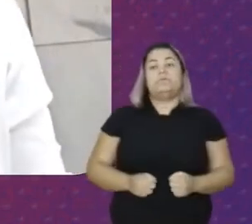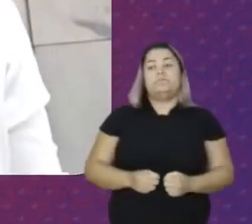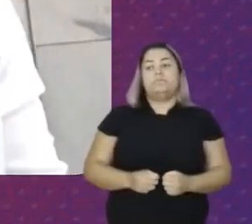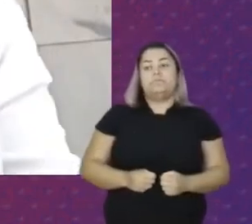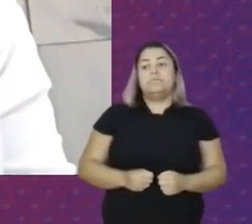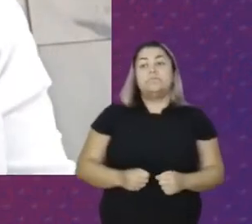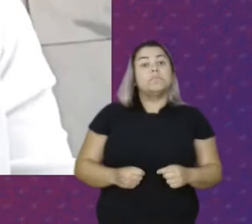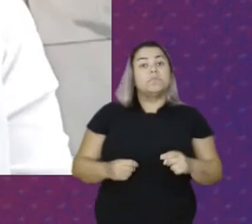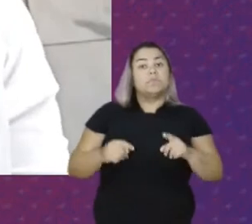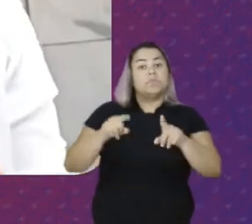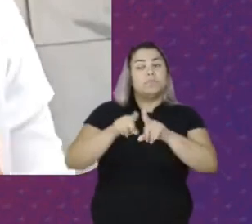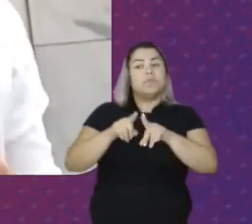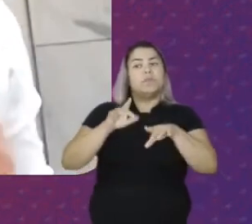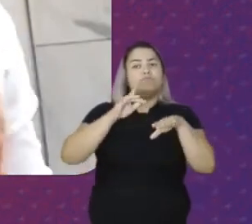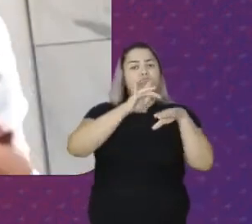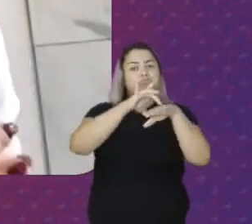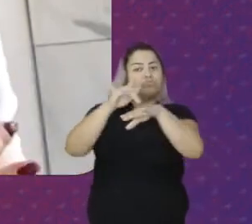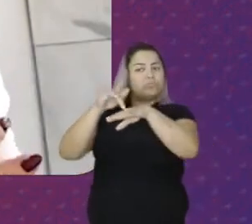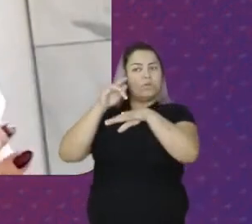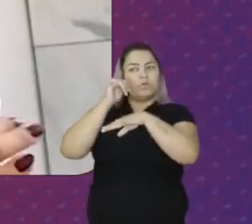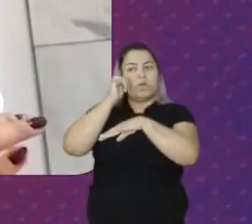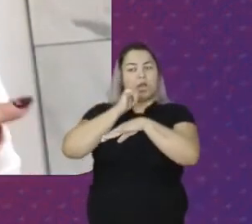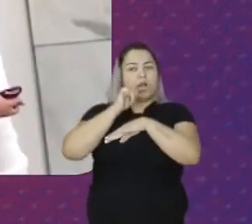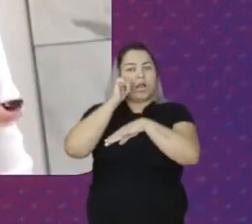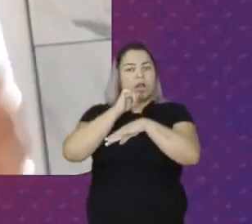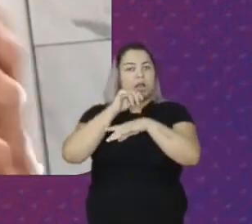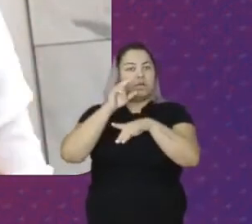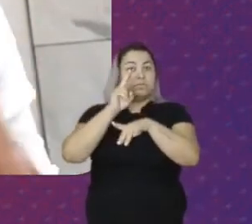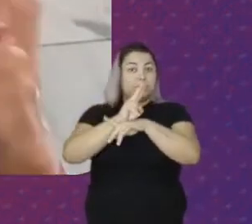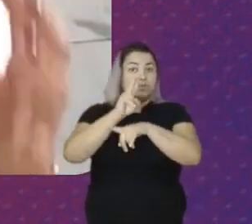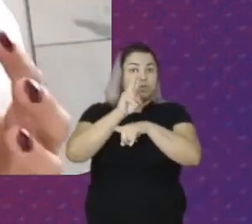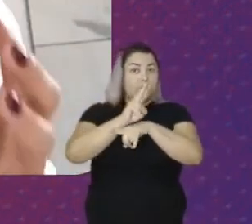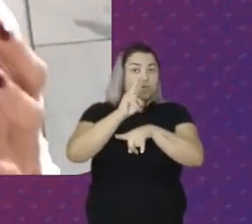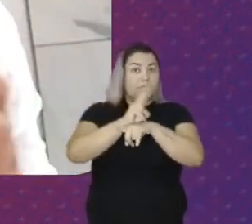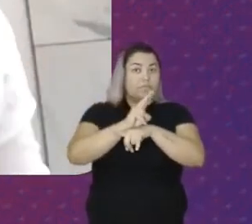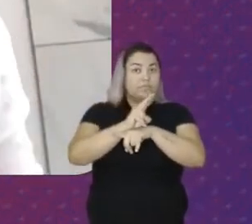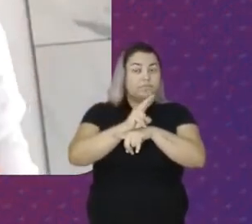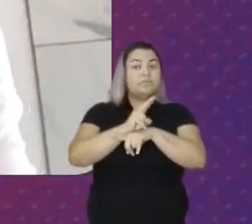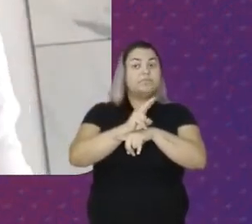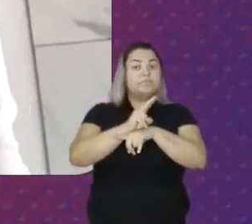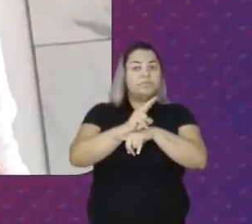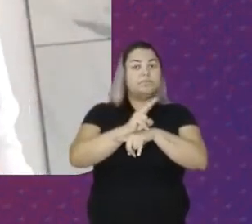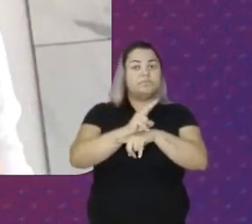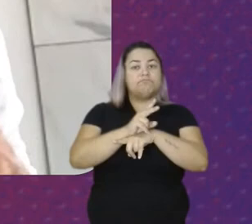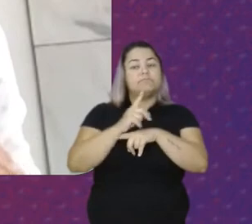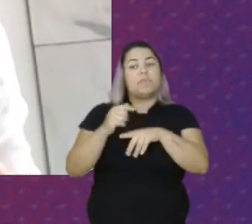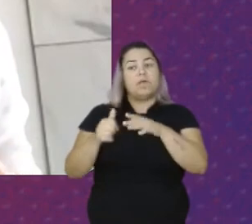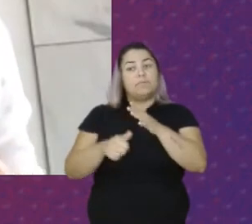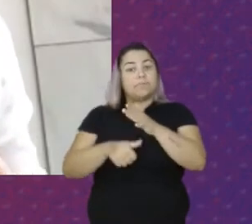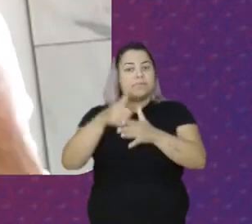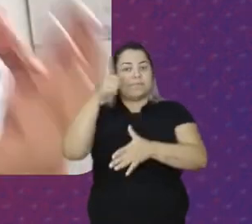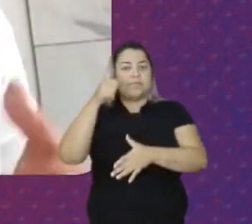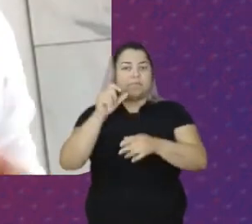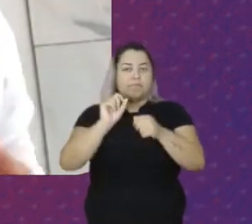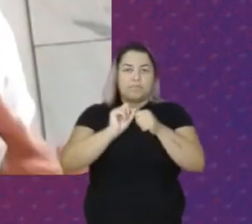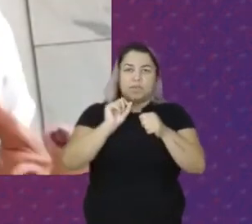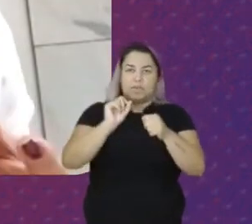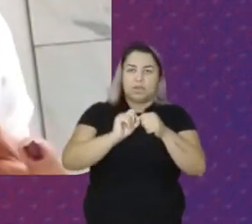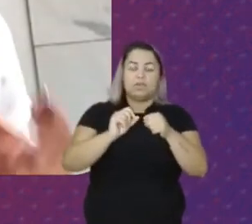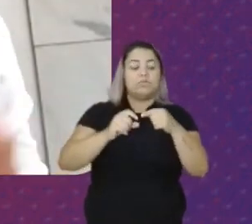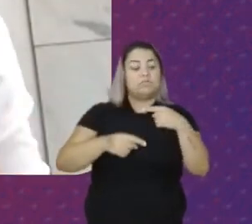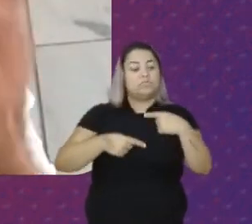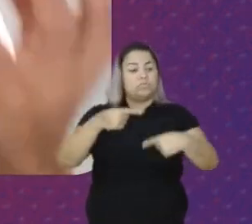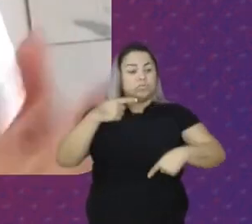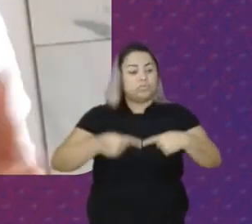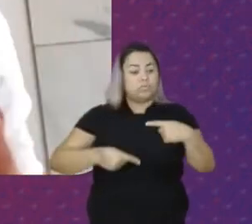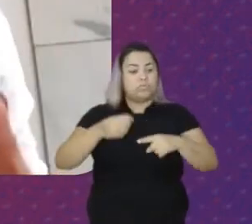que tocam as mulheres, que é a prevenção primária, que é aquela primeira prevenção que a gente faz exatamente como disputa